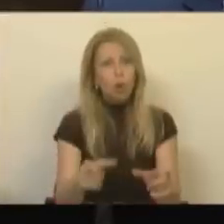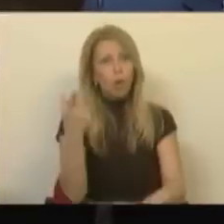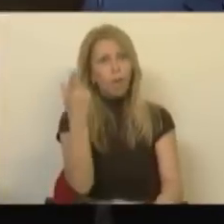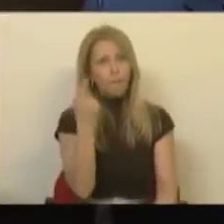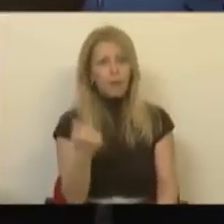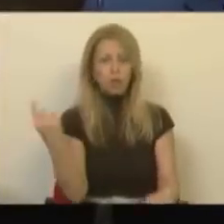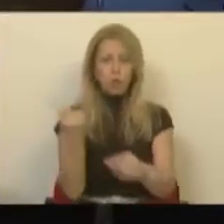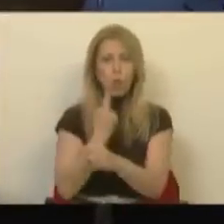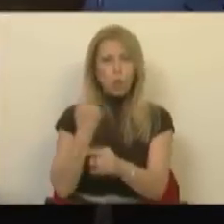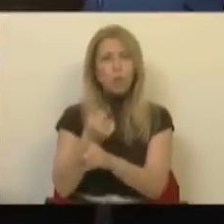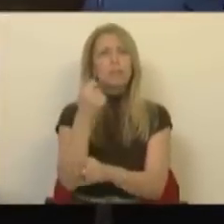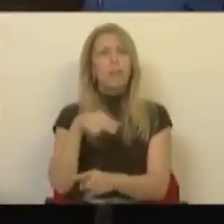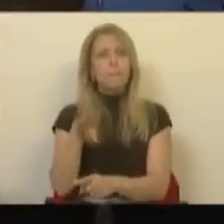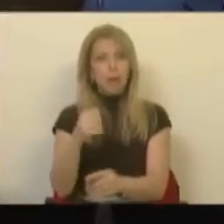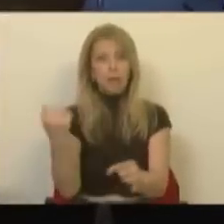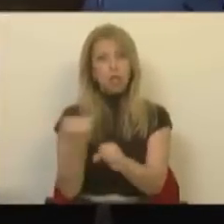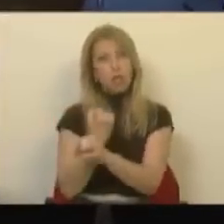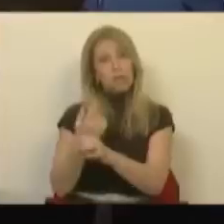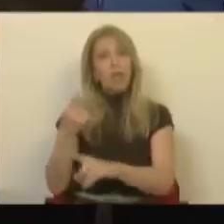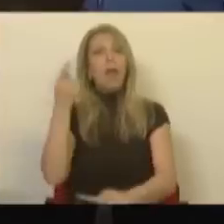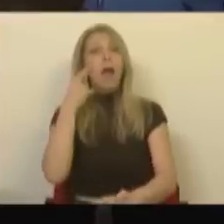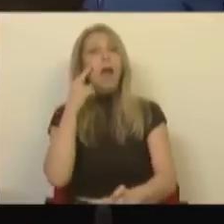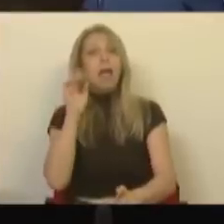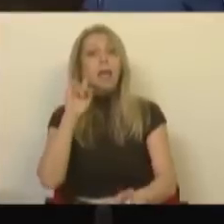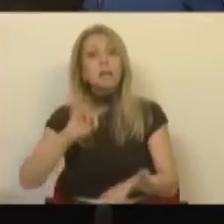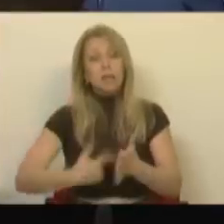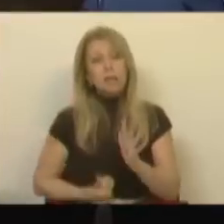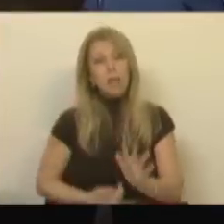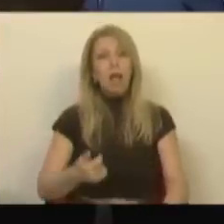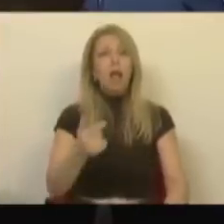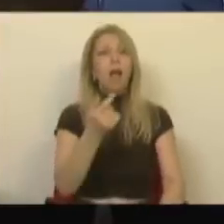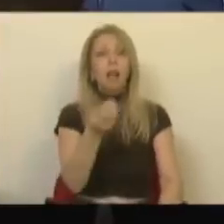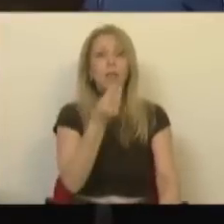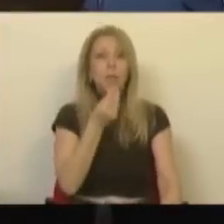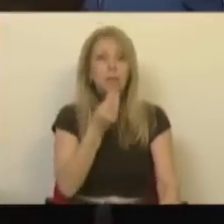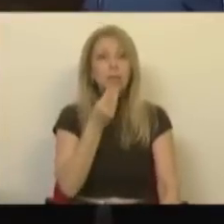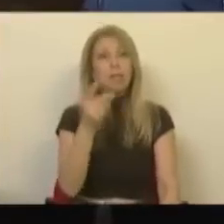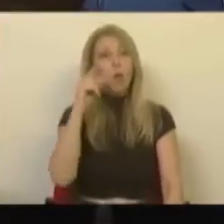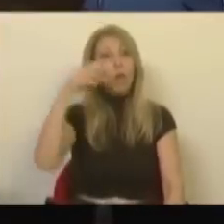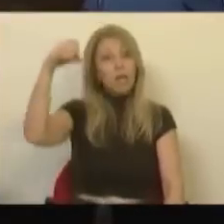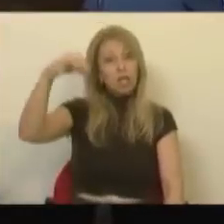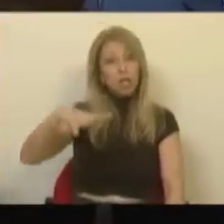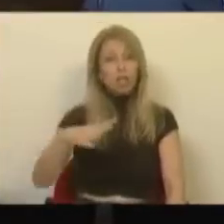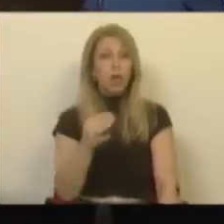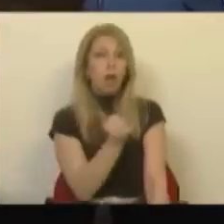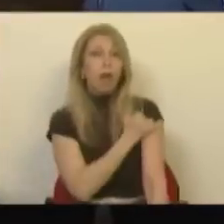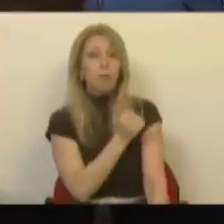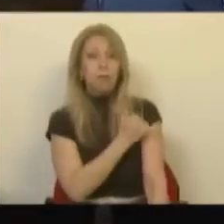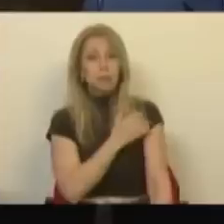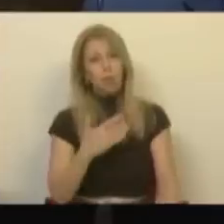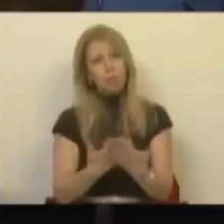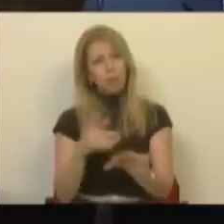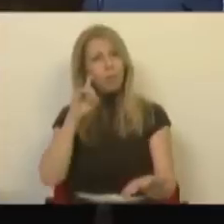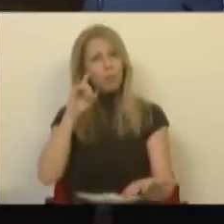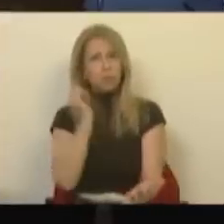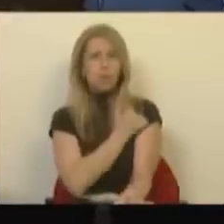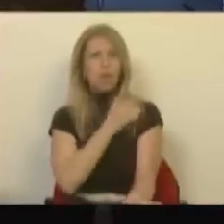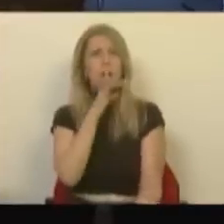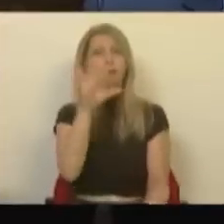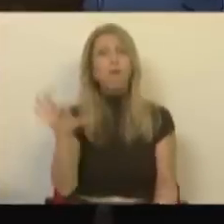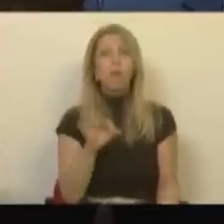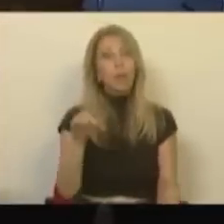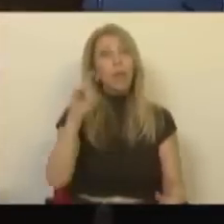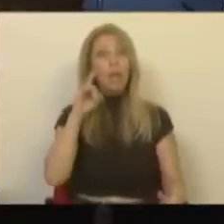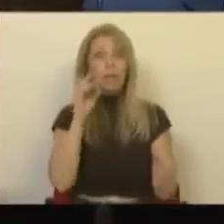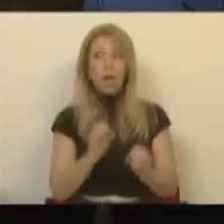serviços essenciais em particular na alimentação na energia na habitação para proteger a morada de família e para garantir que ninguém